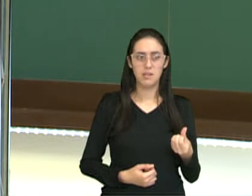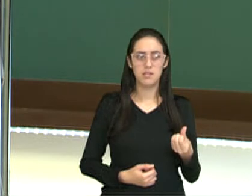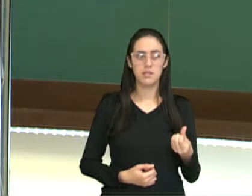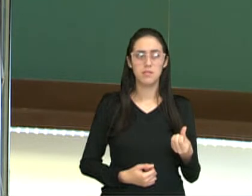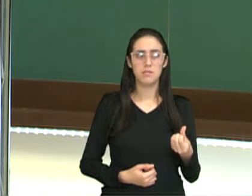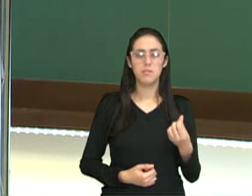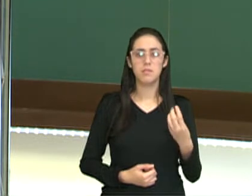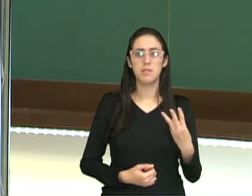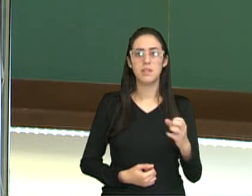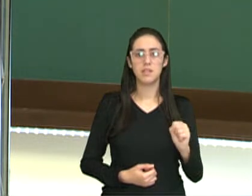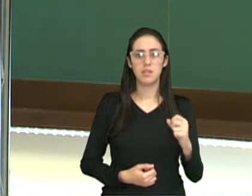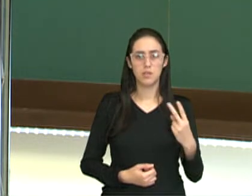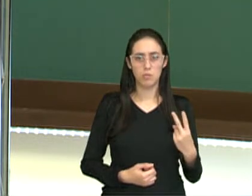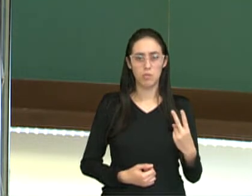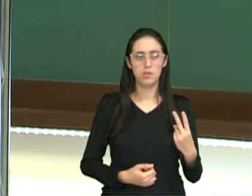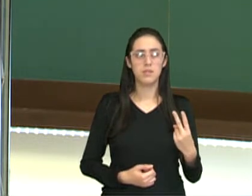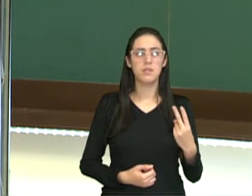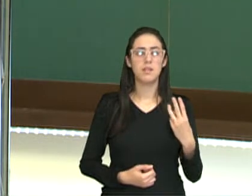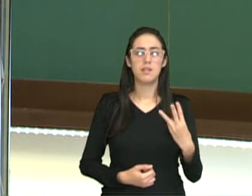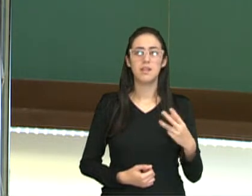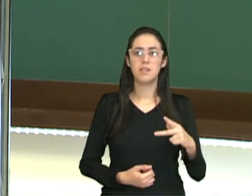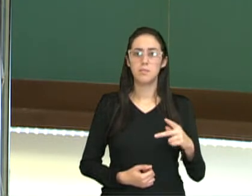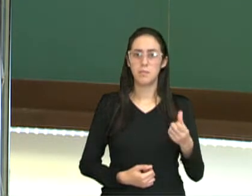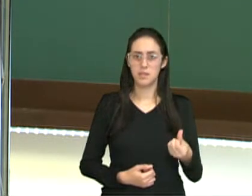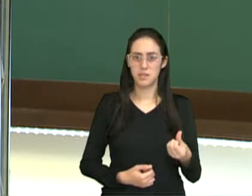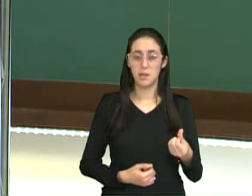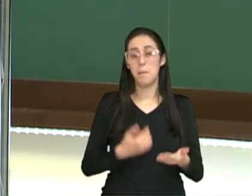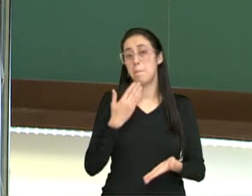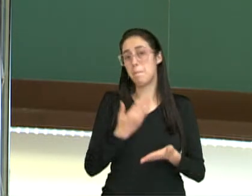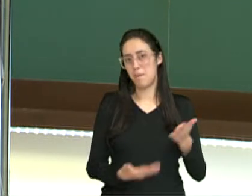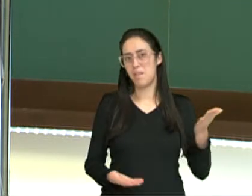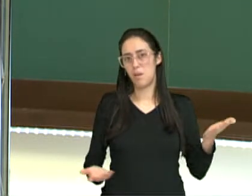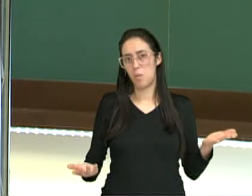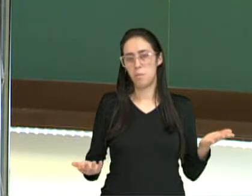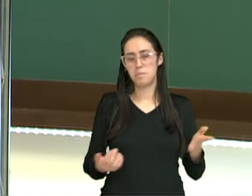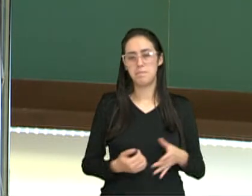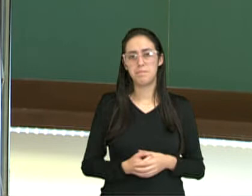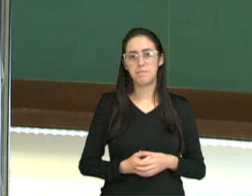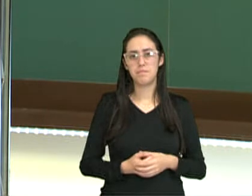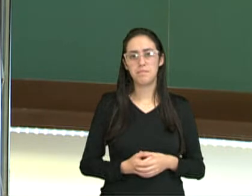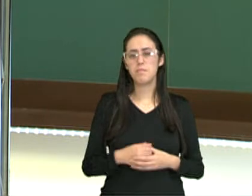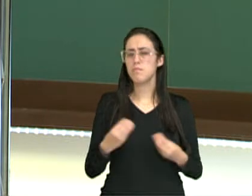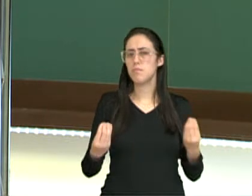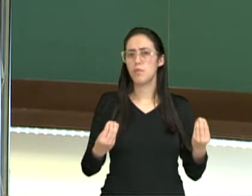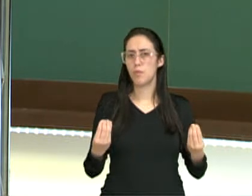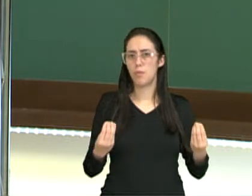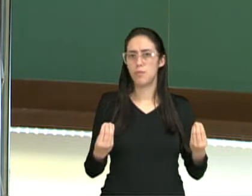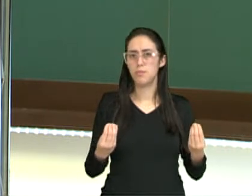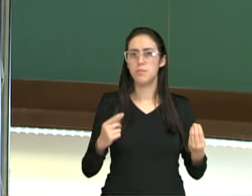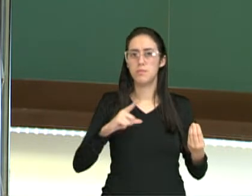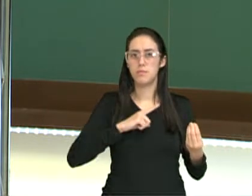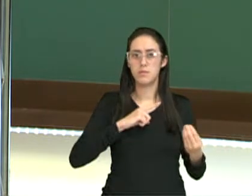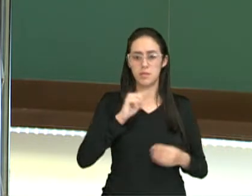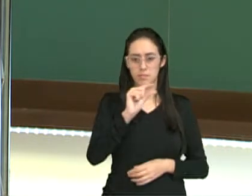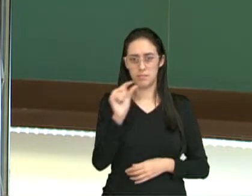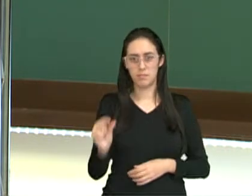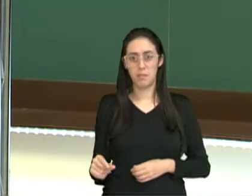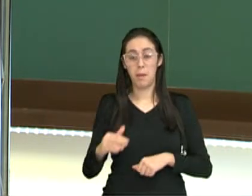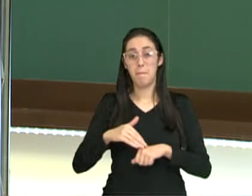perdeu esses dois últimos aqui, que eram do 4s2. Perdeu, né? E aí, como é que ficou? Subnível mais